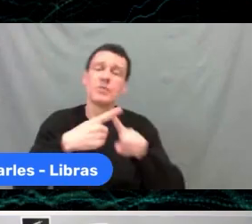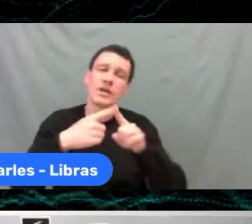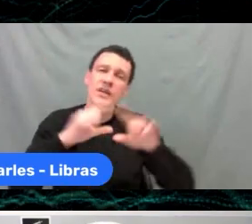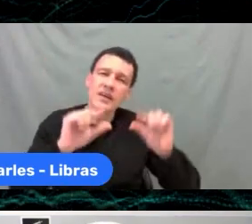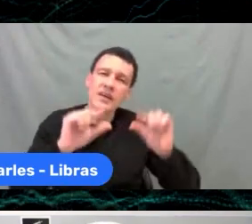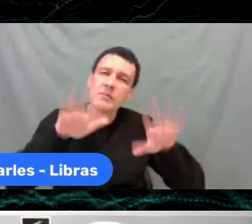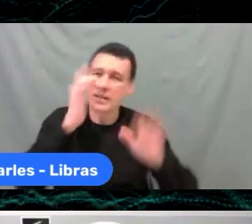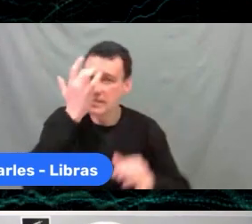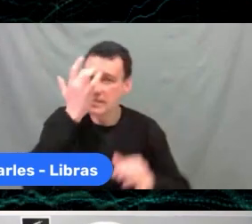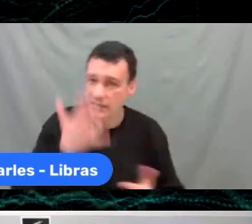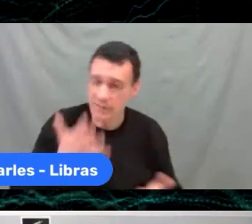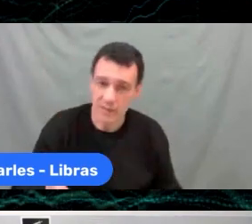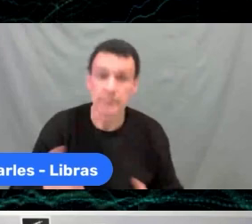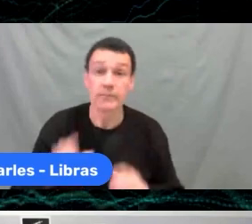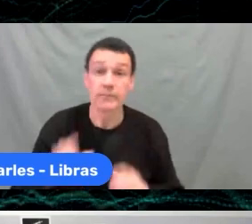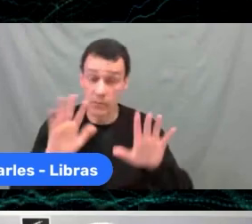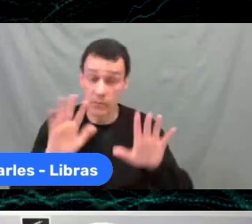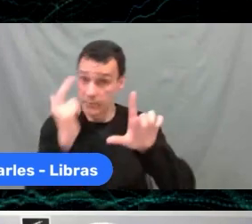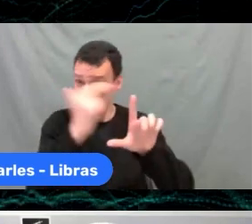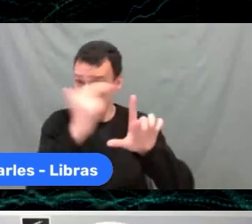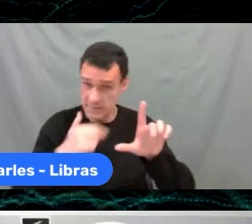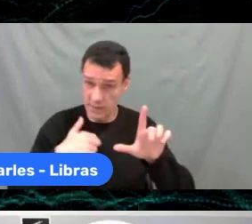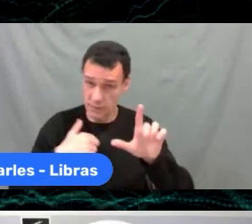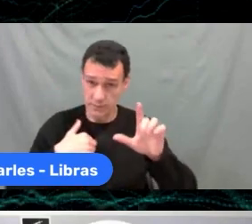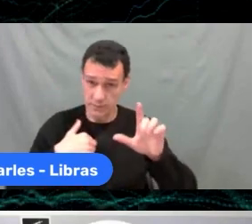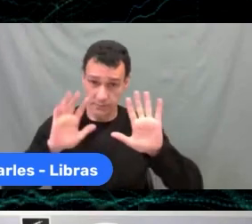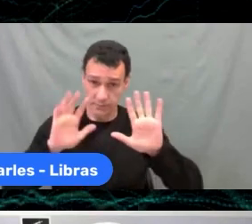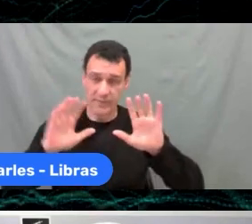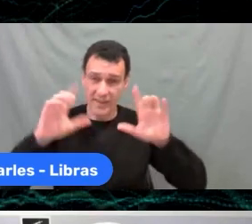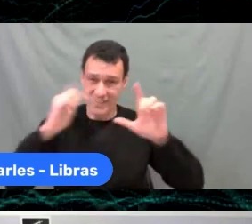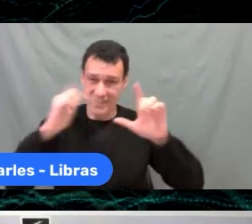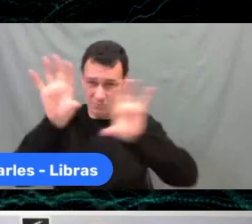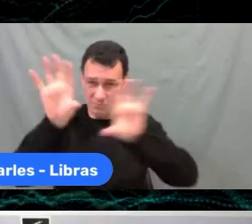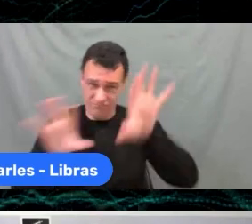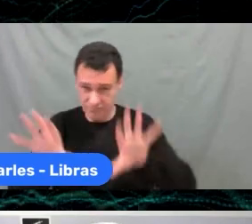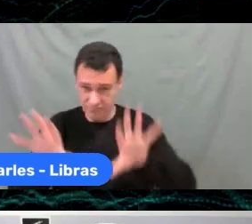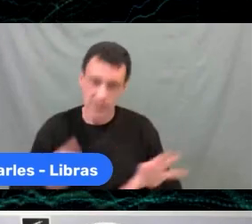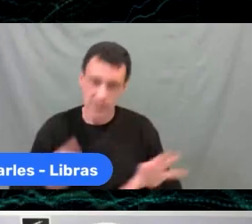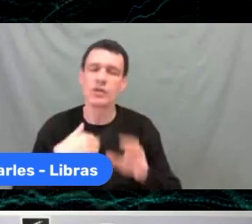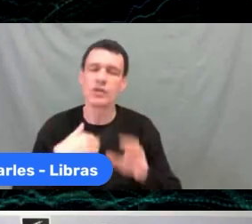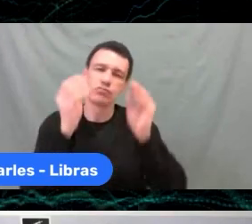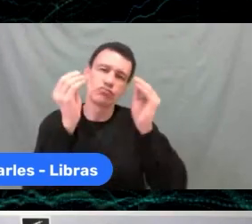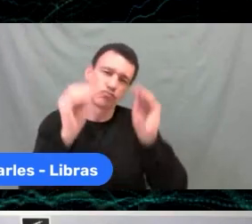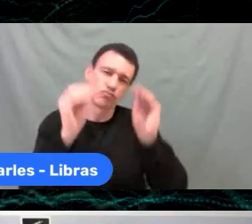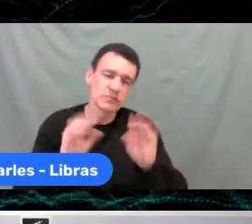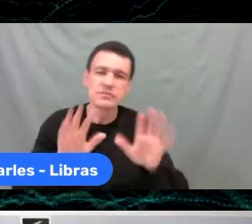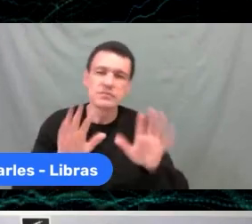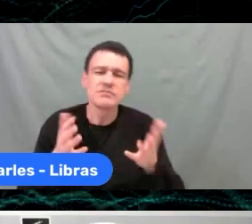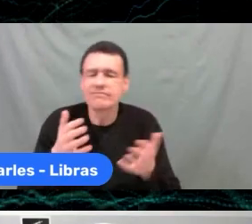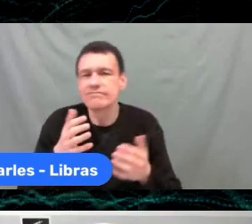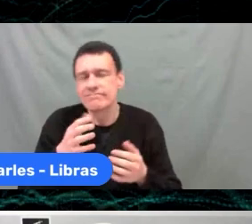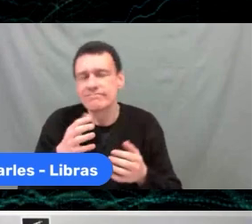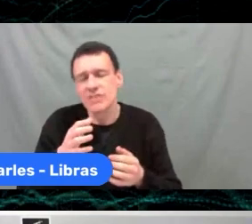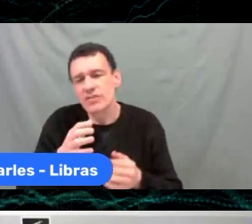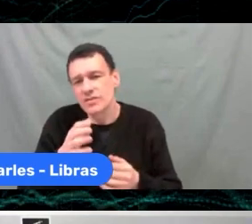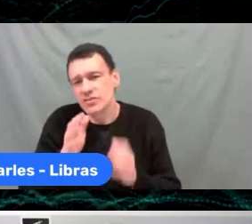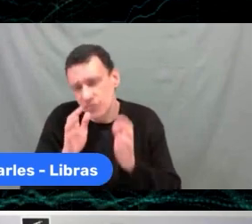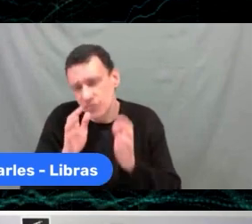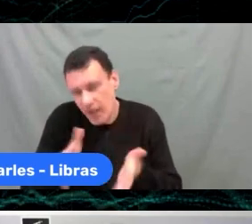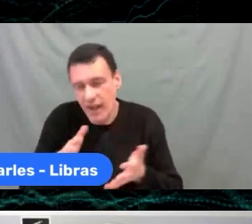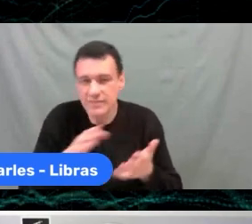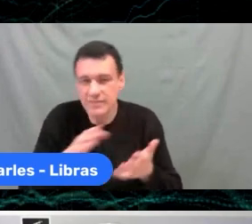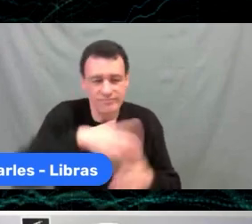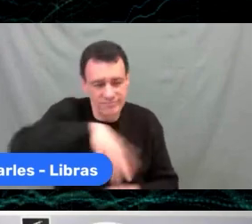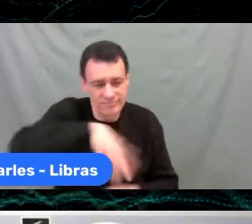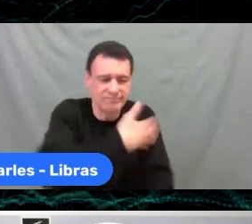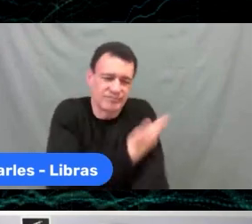peguei e coloquei aqui nessa imagem, na verdade, nessas imagens, algumas situações que são muito comuns para pessoas que estão assistindo agora e